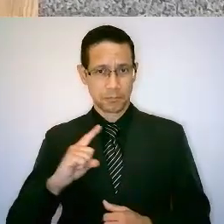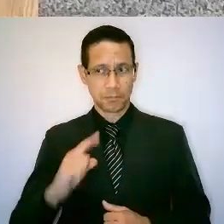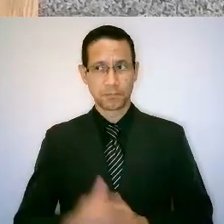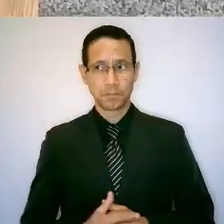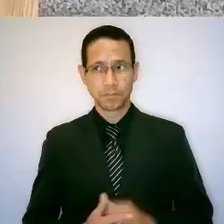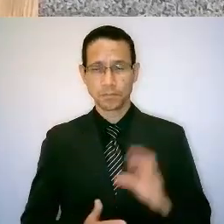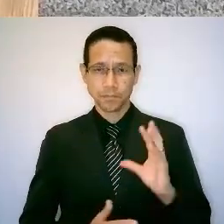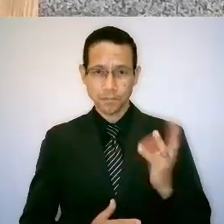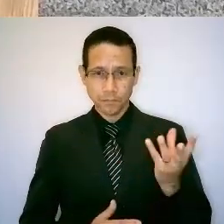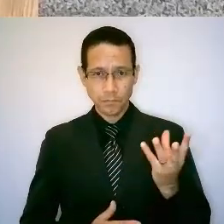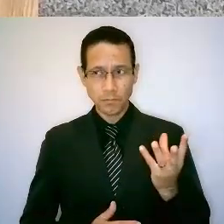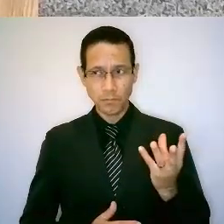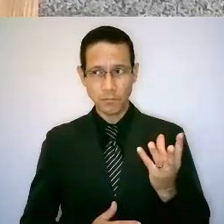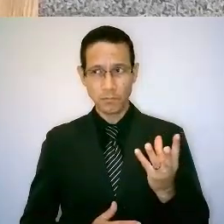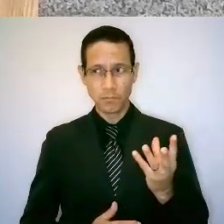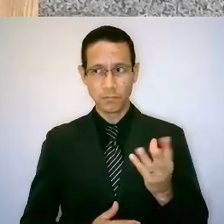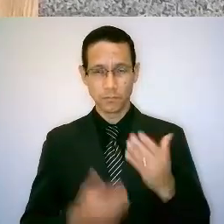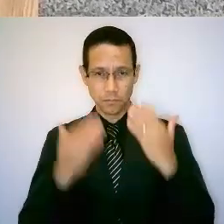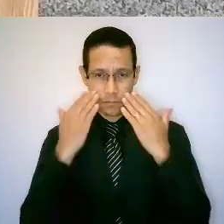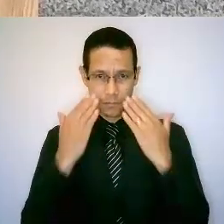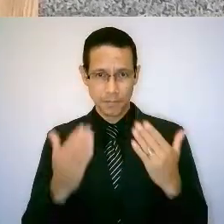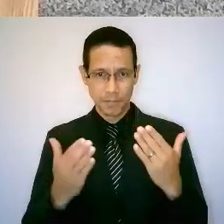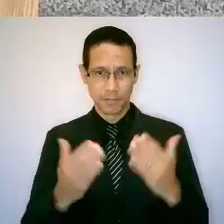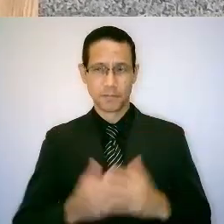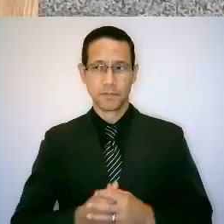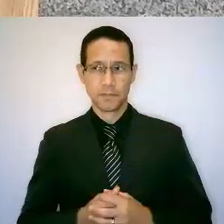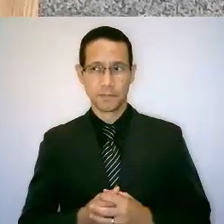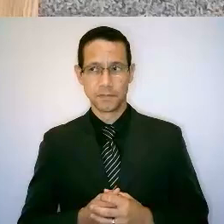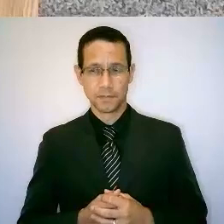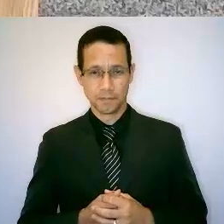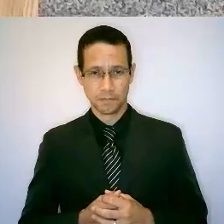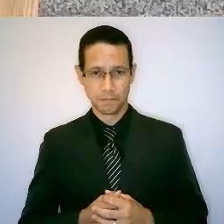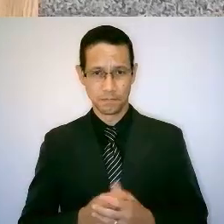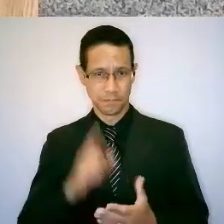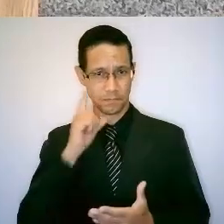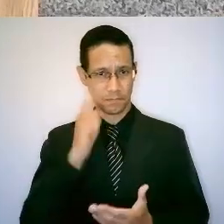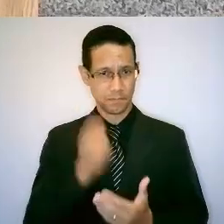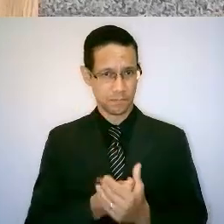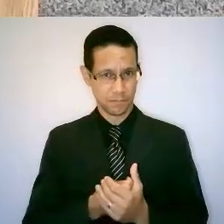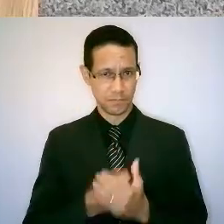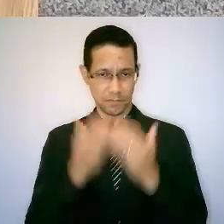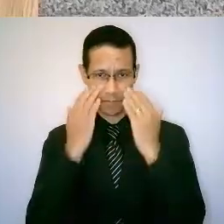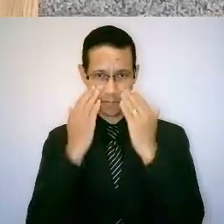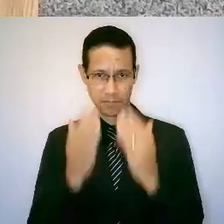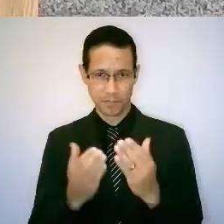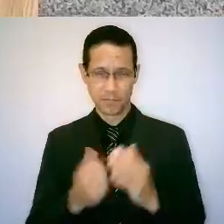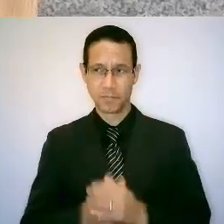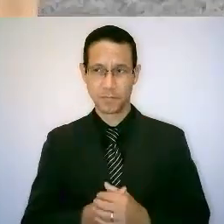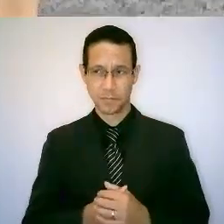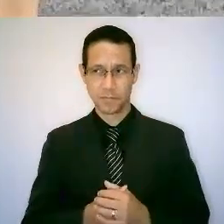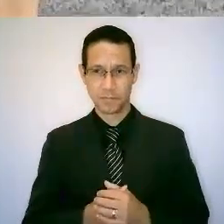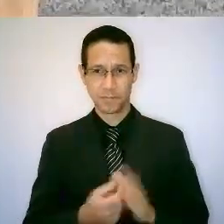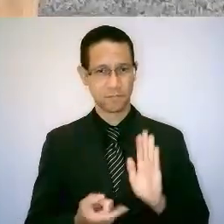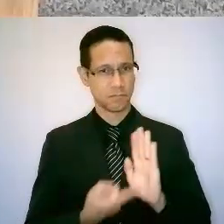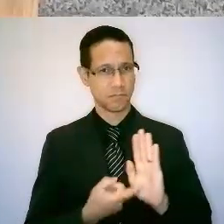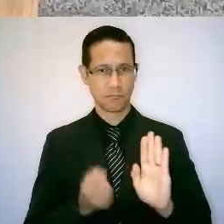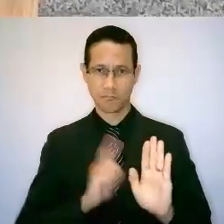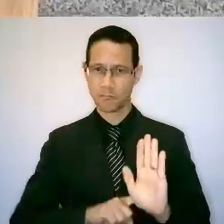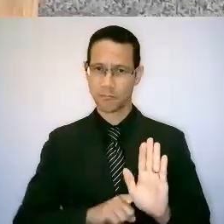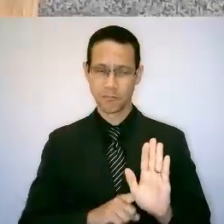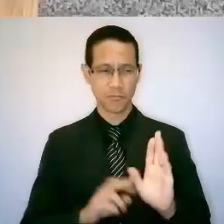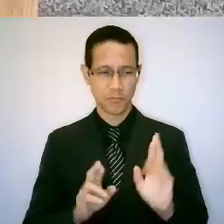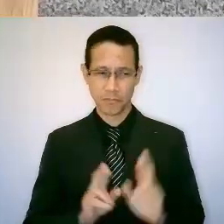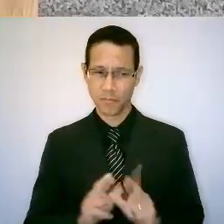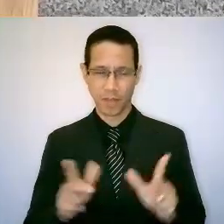de manifesta a decisão dos jurados é manifestamente contrário a prova dos Autos